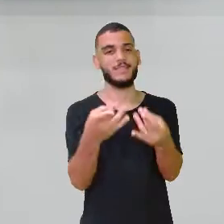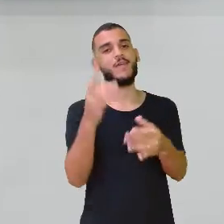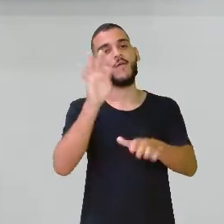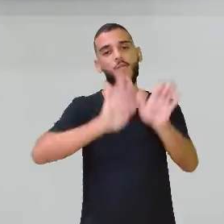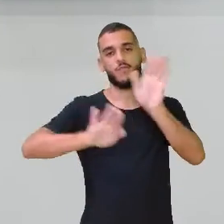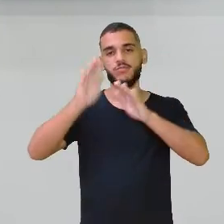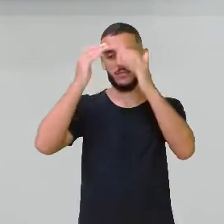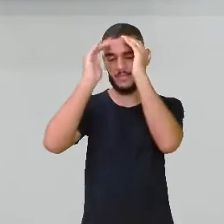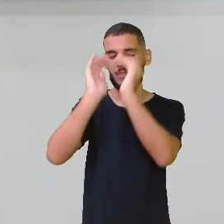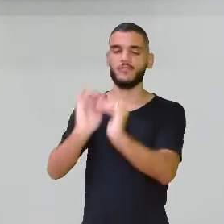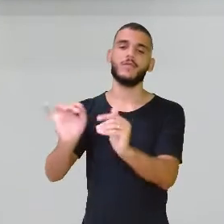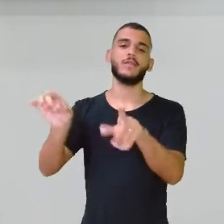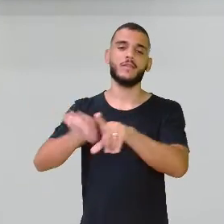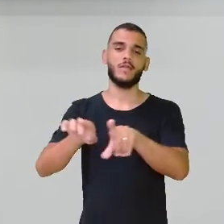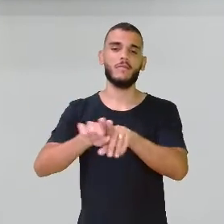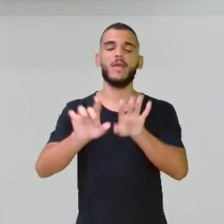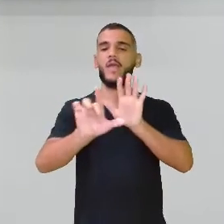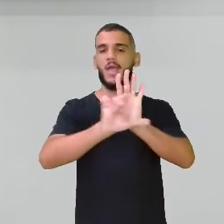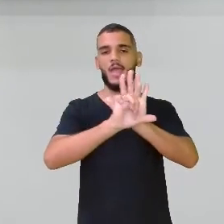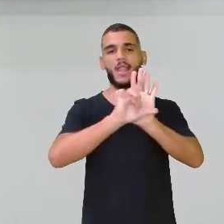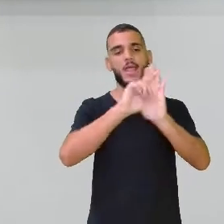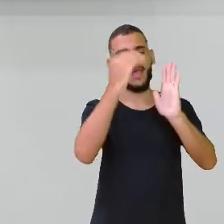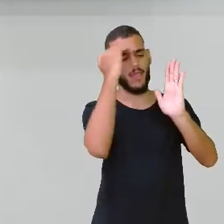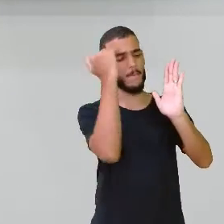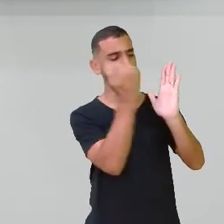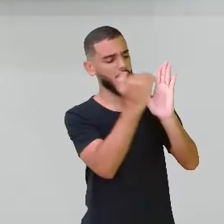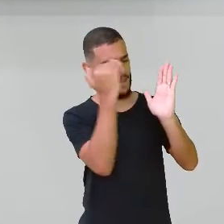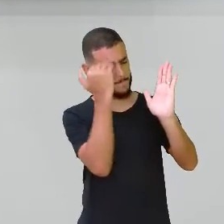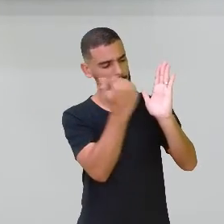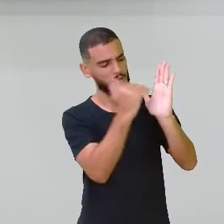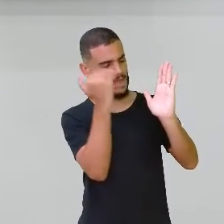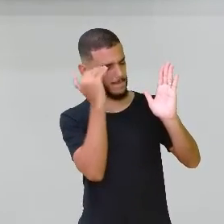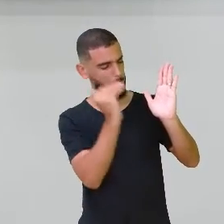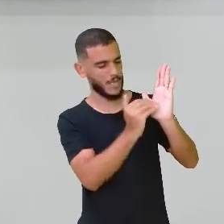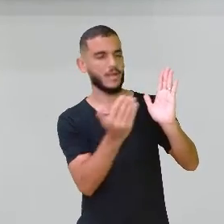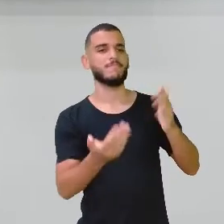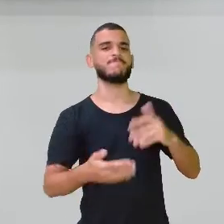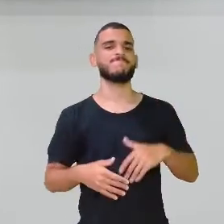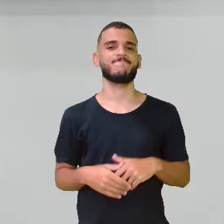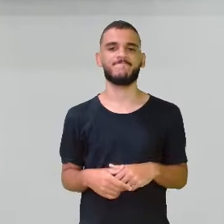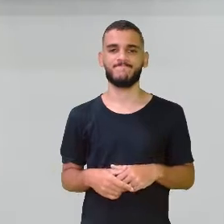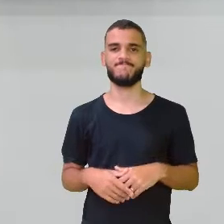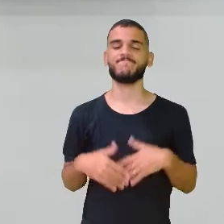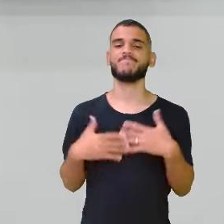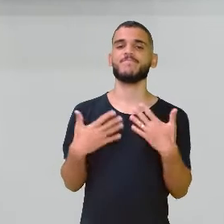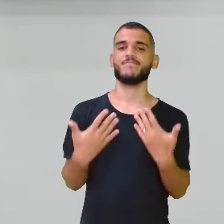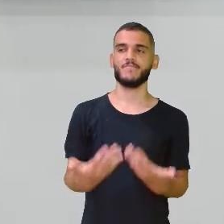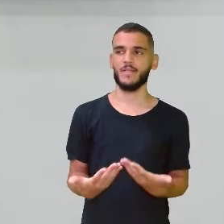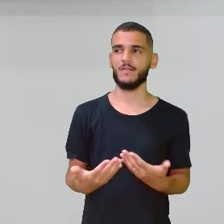ao cumprimento das leis, que são direito da pessoa. Tá bom?